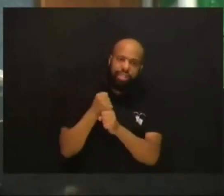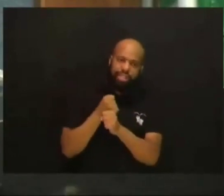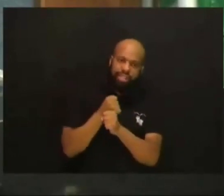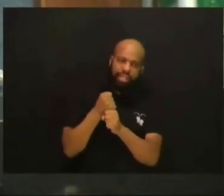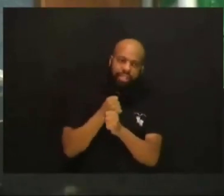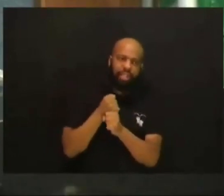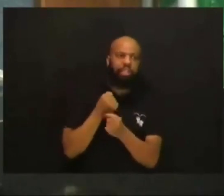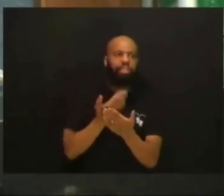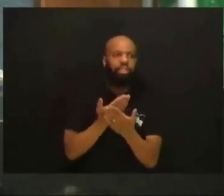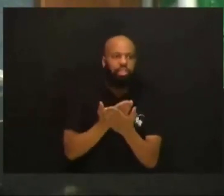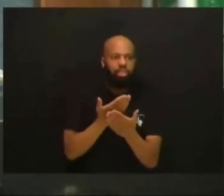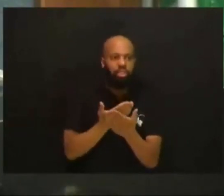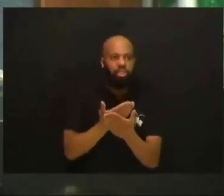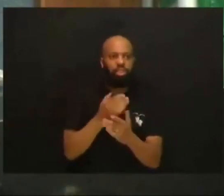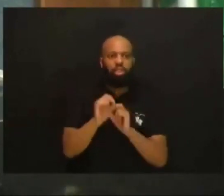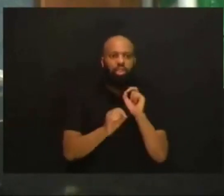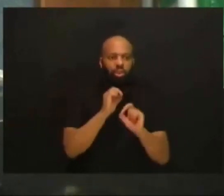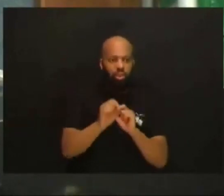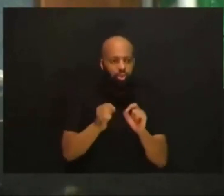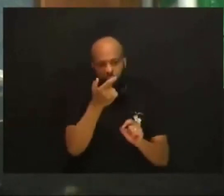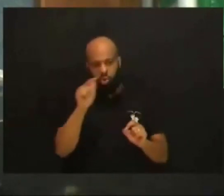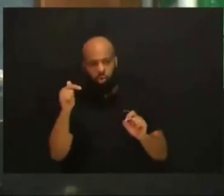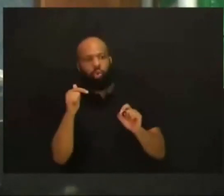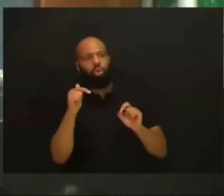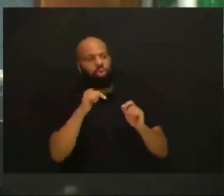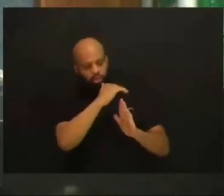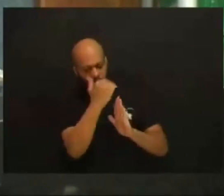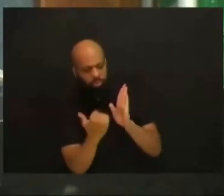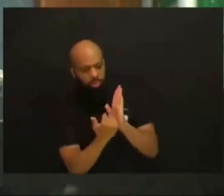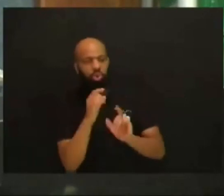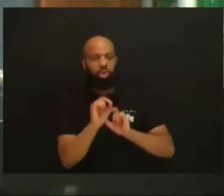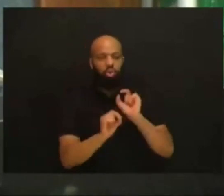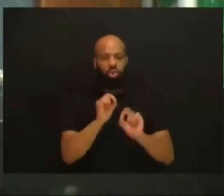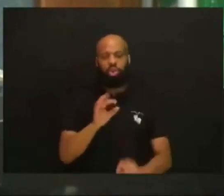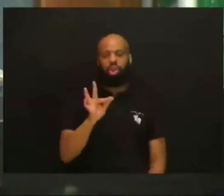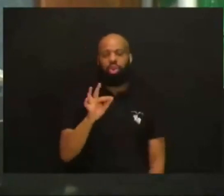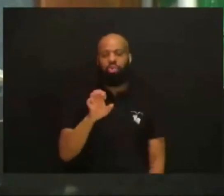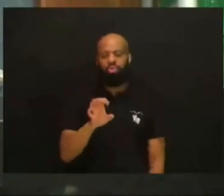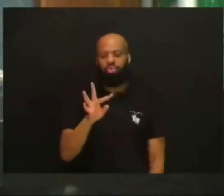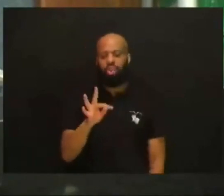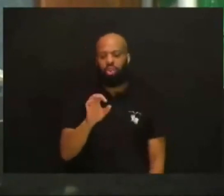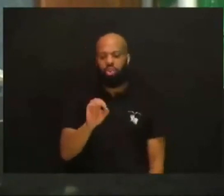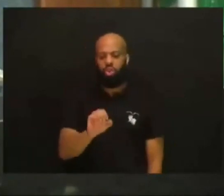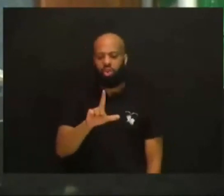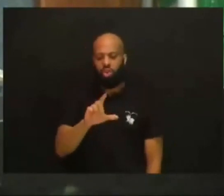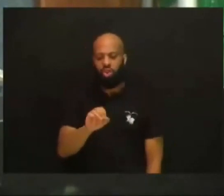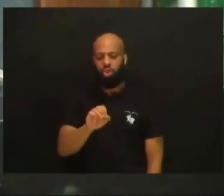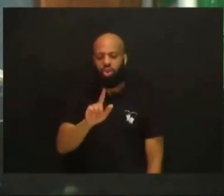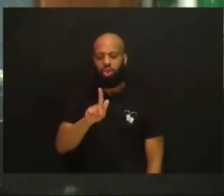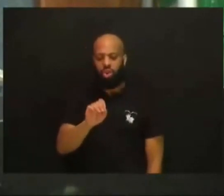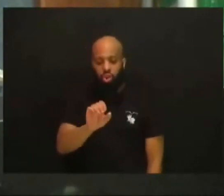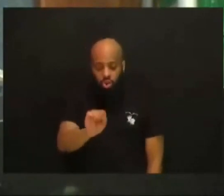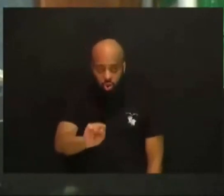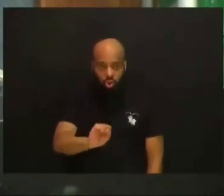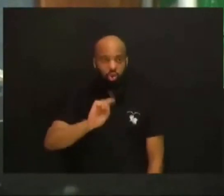estudar, uma subespecialidade que são os fetólogos, onde a gente faz cirurgia intraútero. E